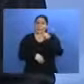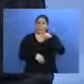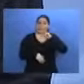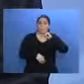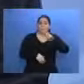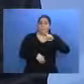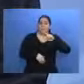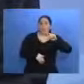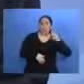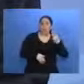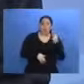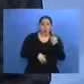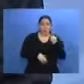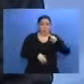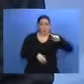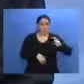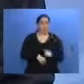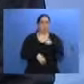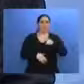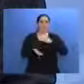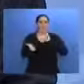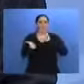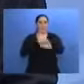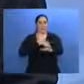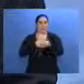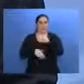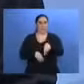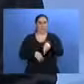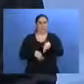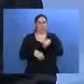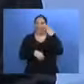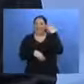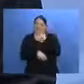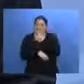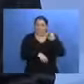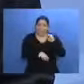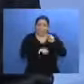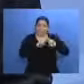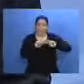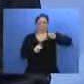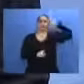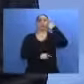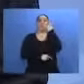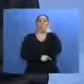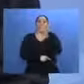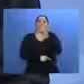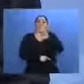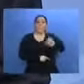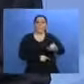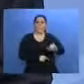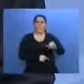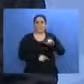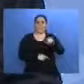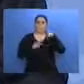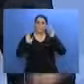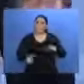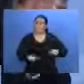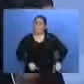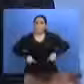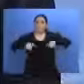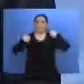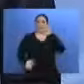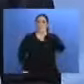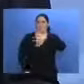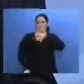reais de investimento para professores no estado do Ceará, na rede pública, para 1 bilhão, quase 1 bilhão e 100. Melhorou o salário dos professores